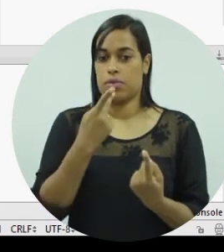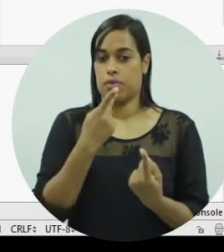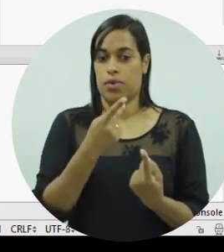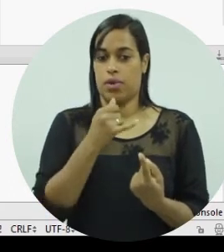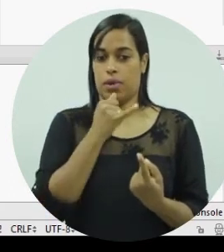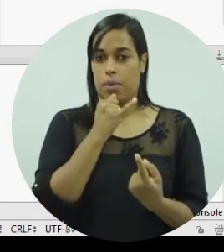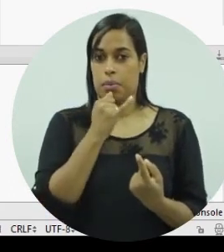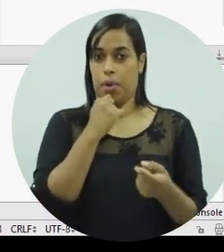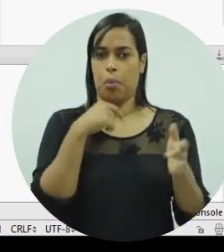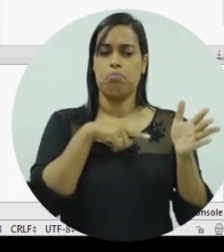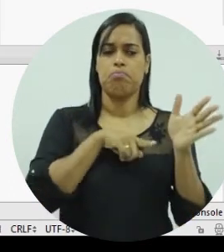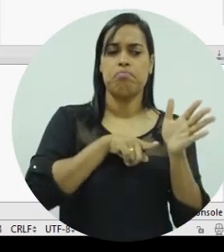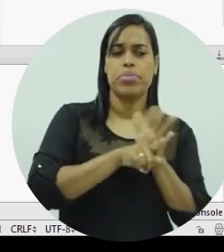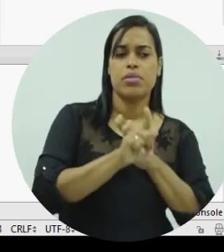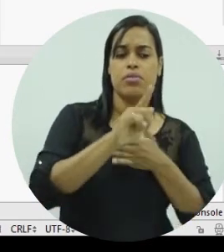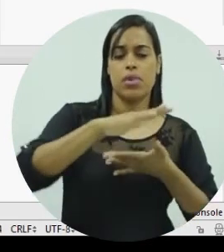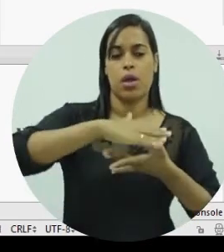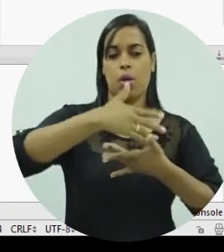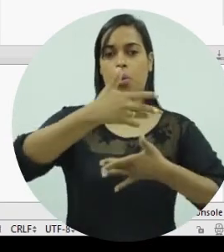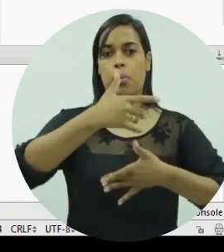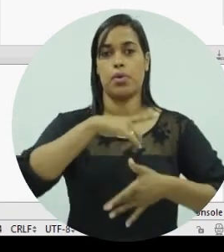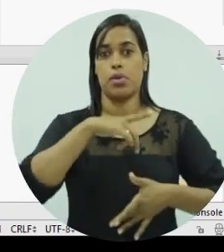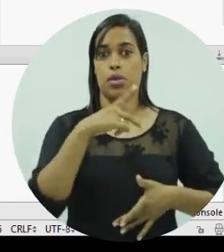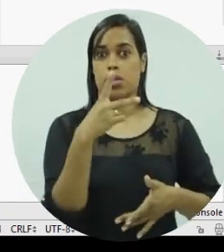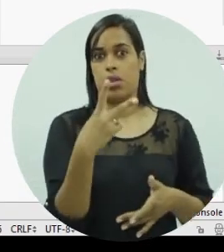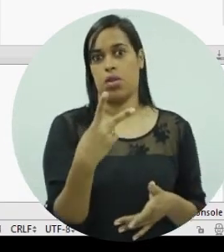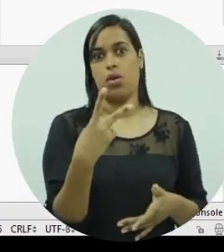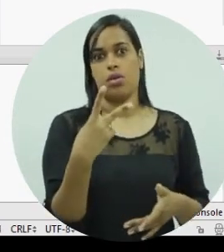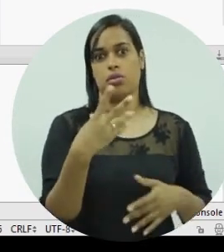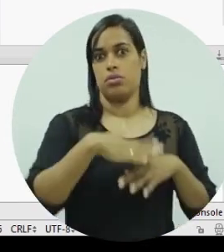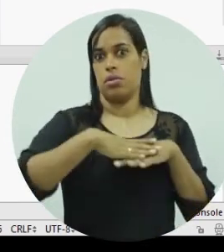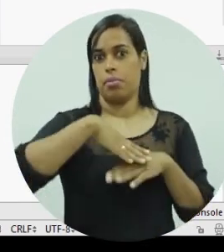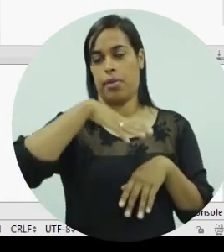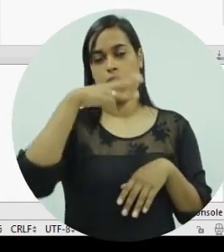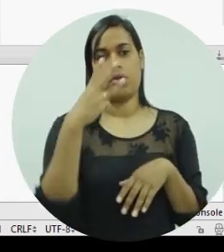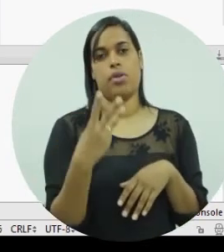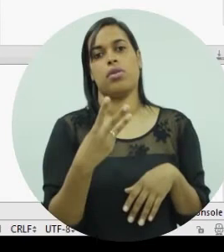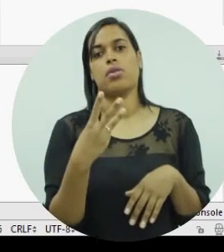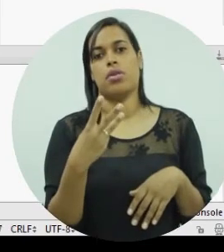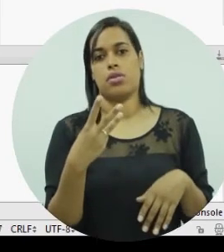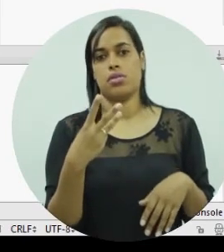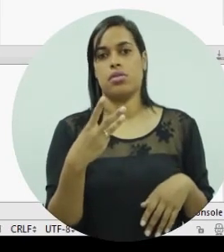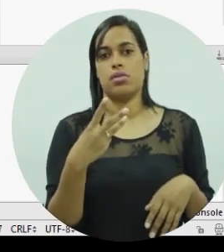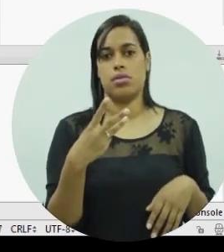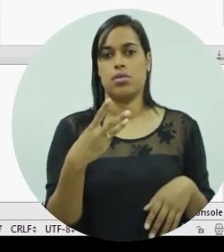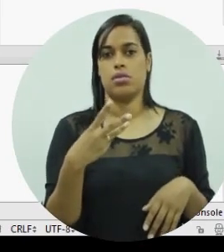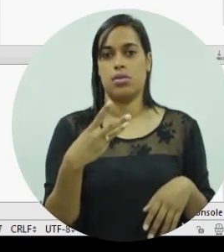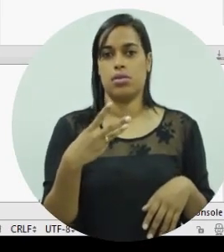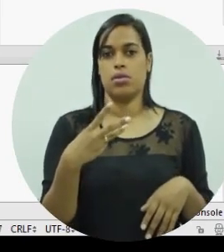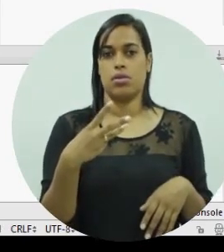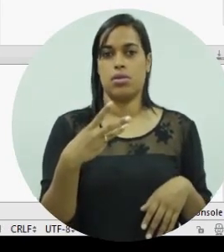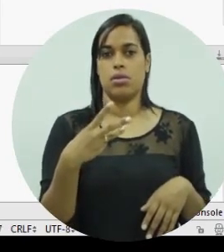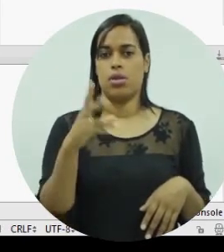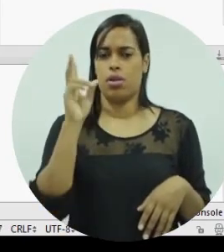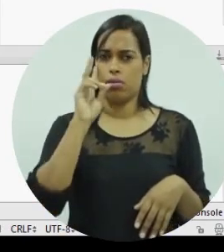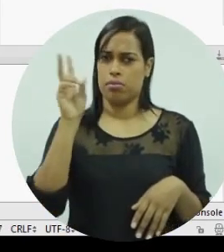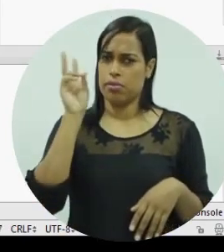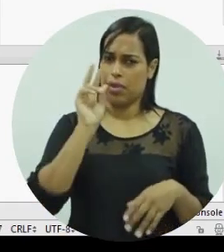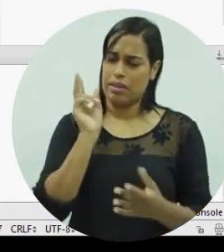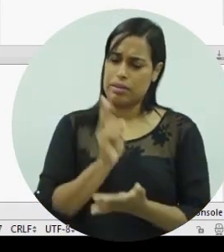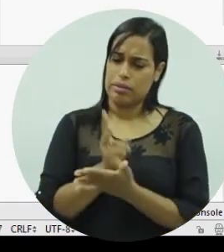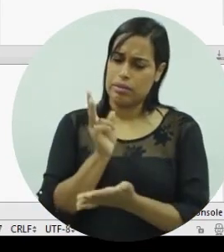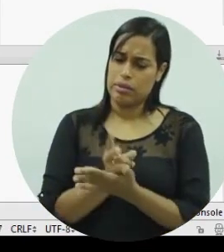Vamos perguntar ao computador se 2 é maior do que 3. Lembre-se que podemos sempre